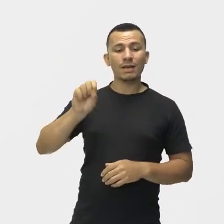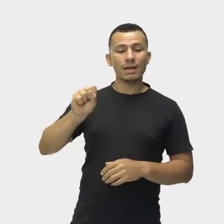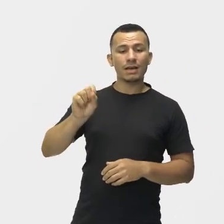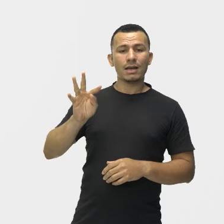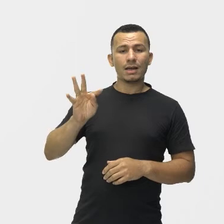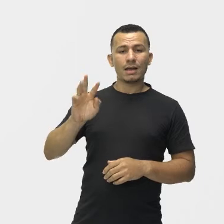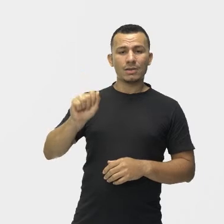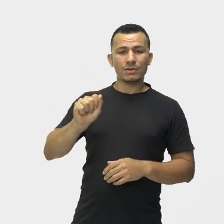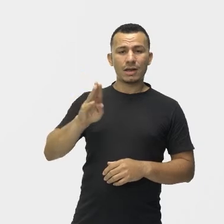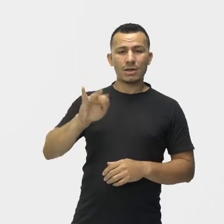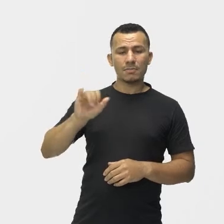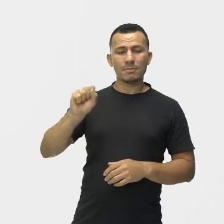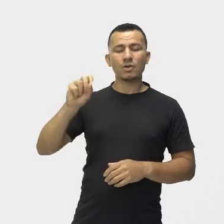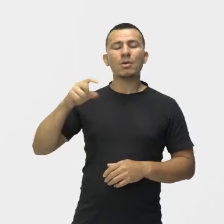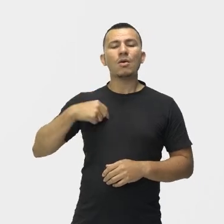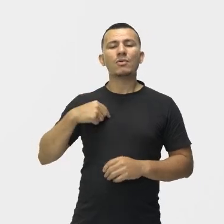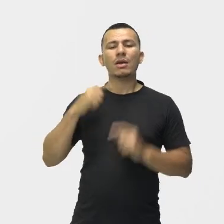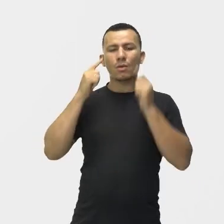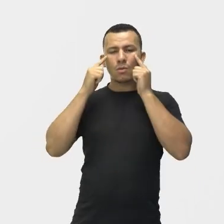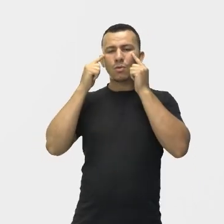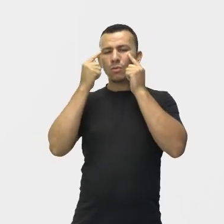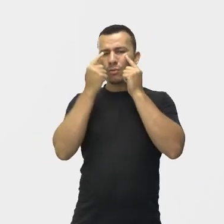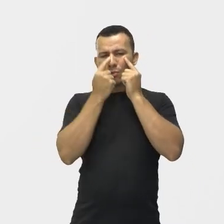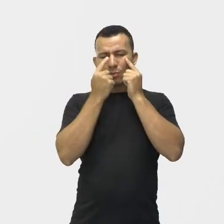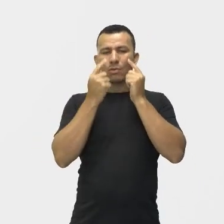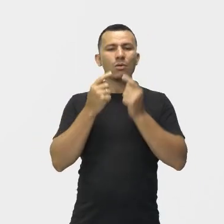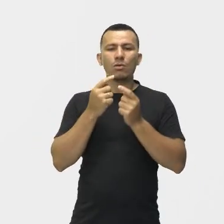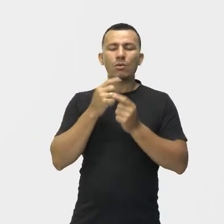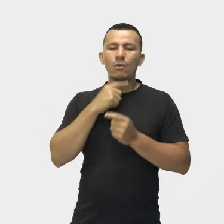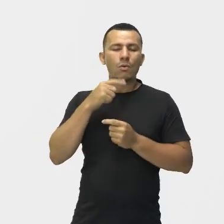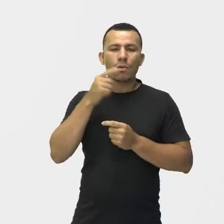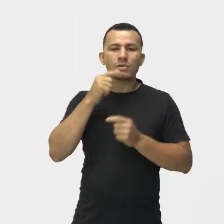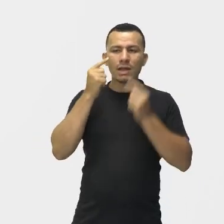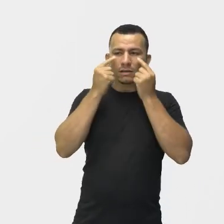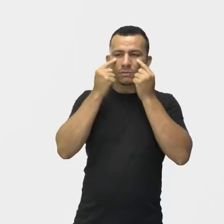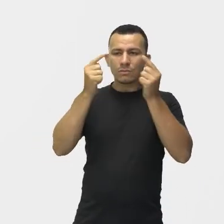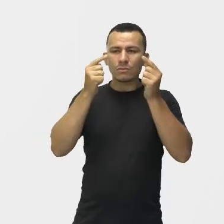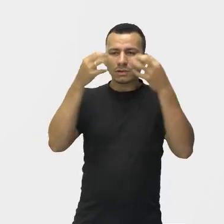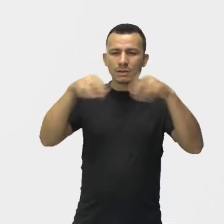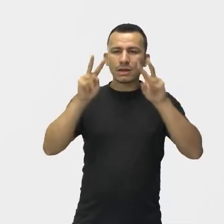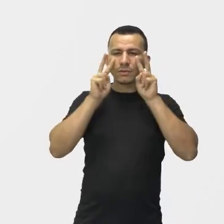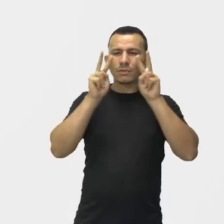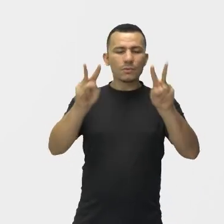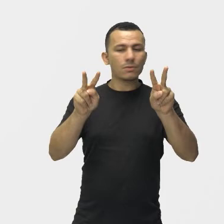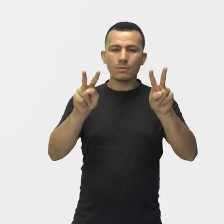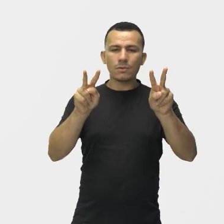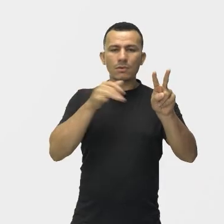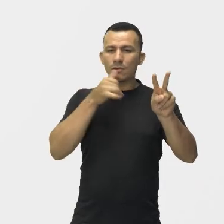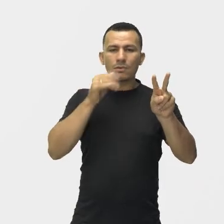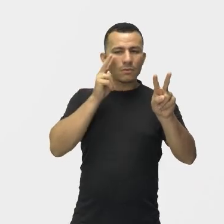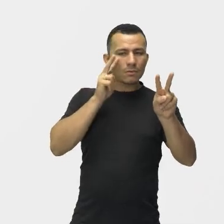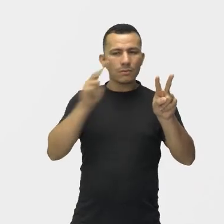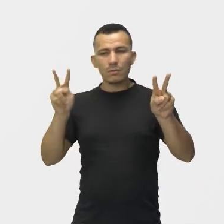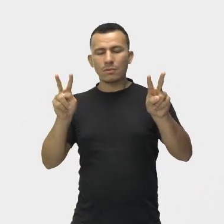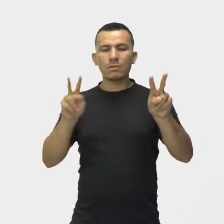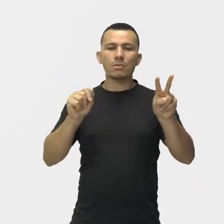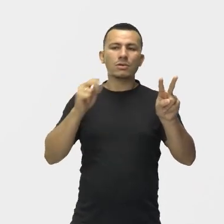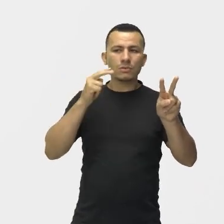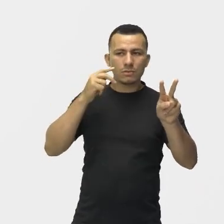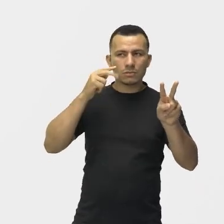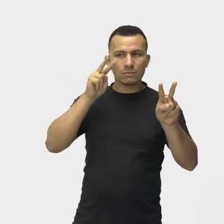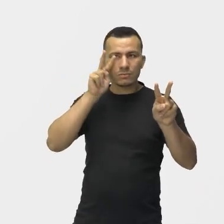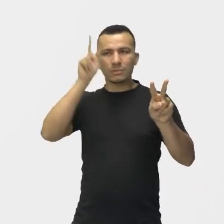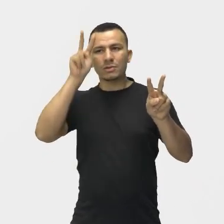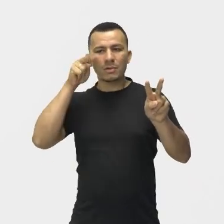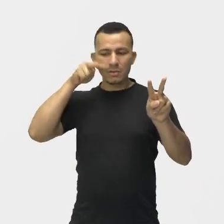que é um desalinhamento ocular que faz com que o indivíduo não consiga direcionar os dois olhos para um mesmo ponto. Esse desalinhamento pode ser para cima,